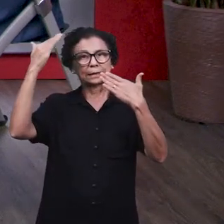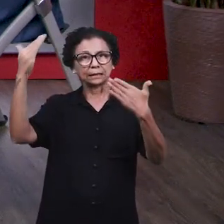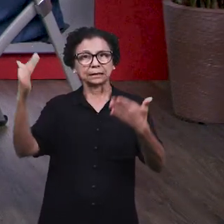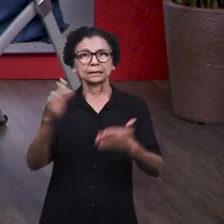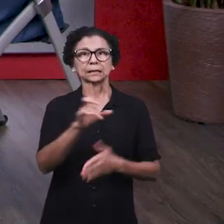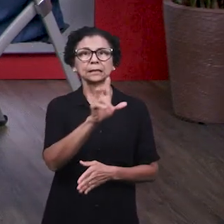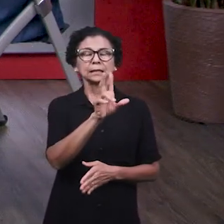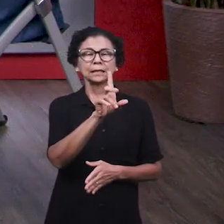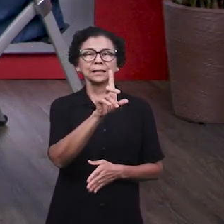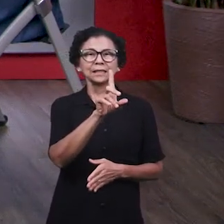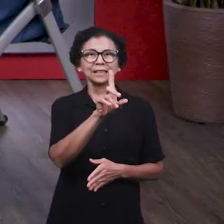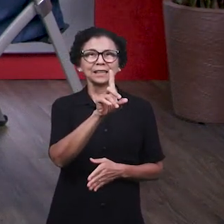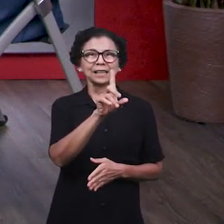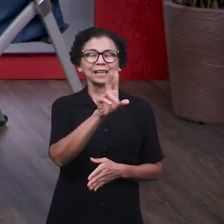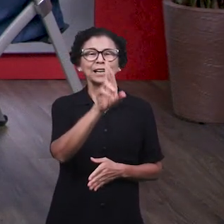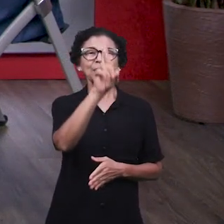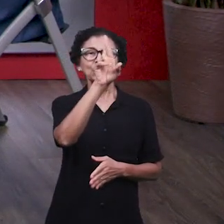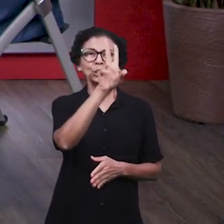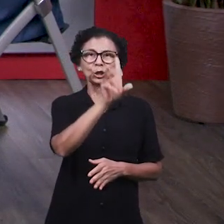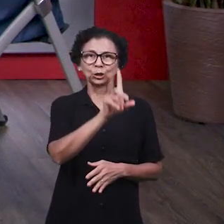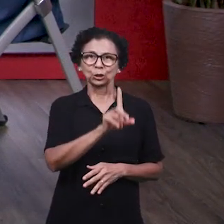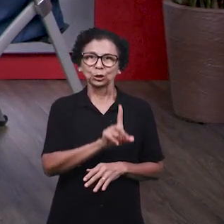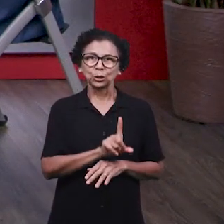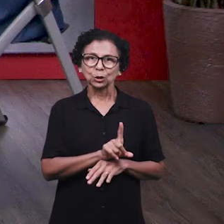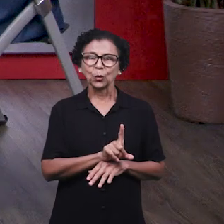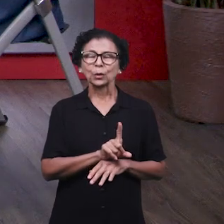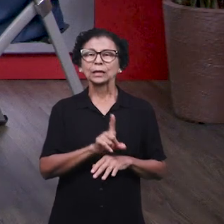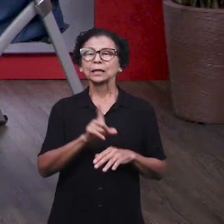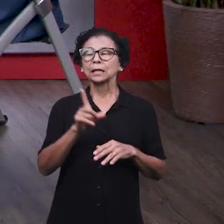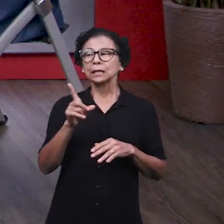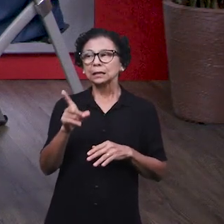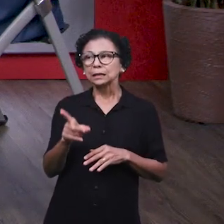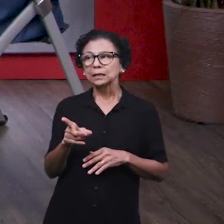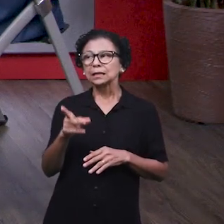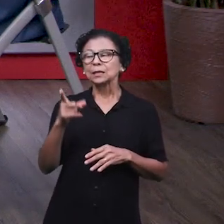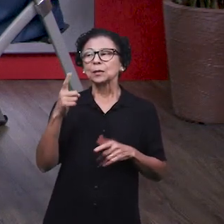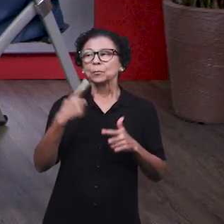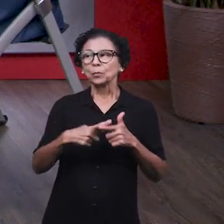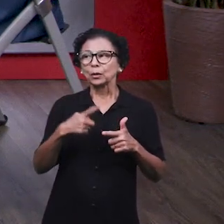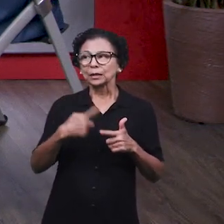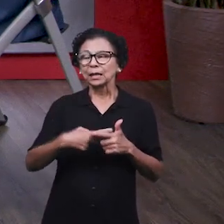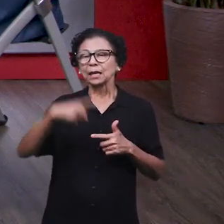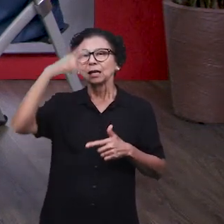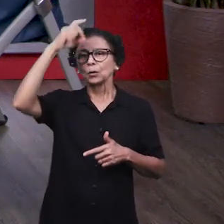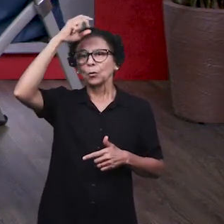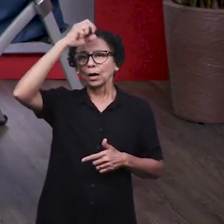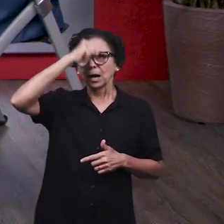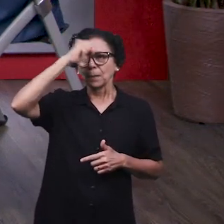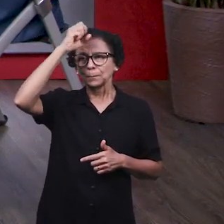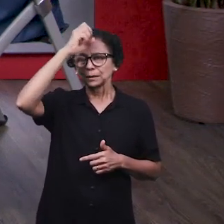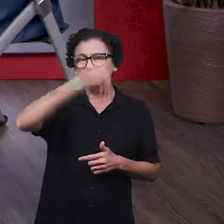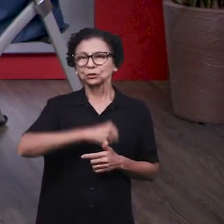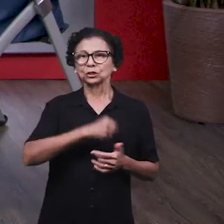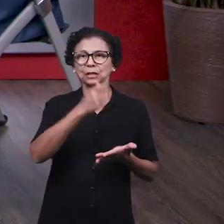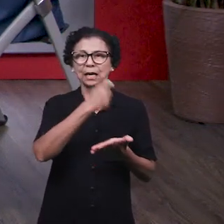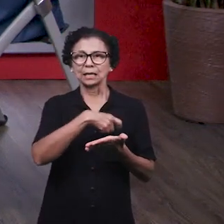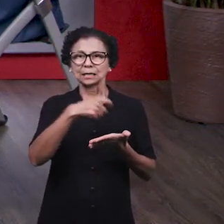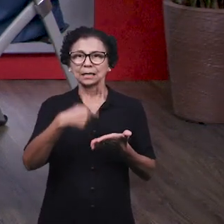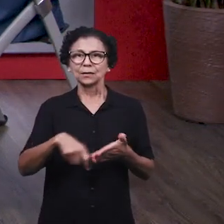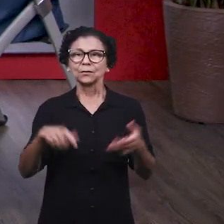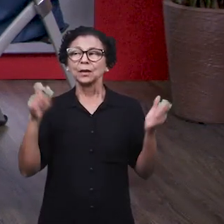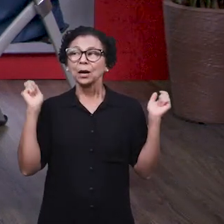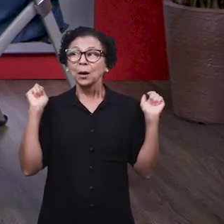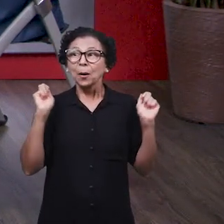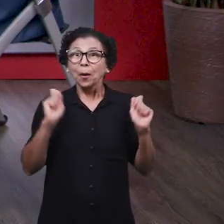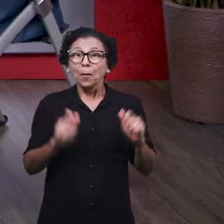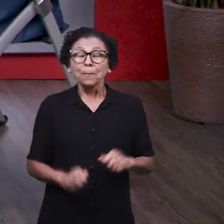agora eu sei pegar o ônibus para ir para o médico." Que coisa Aí eu falei: maravilhosa. "Gente", a mulher escrevendo, eu pensei que ela